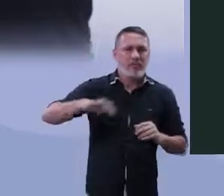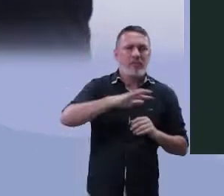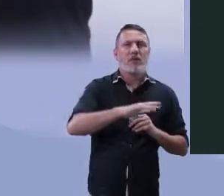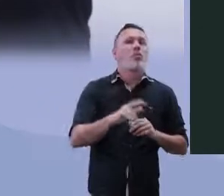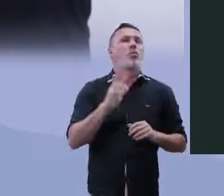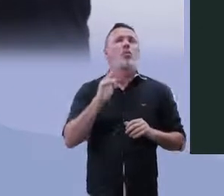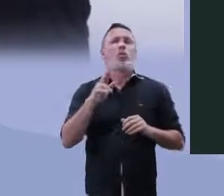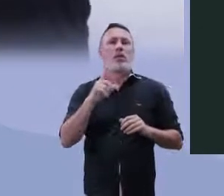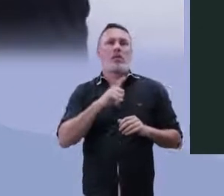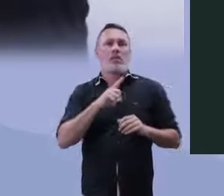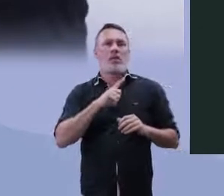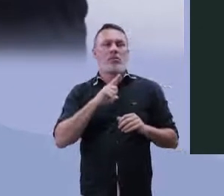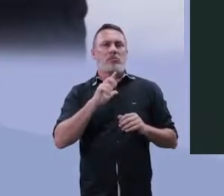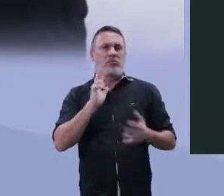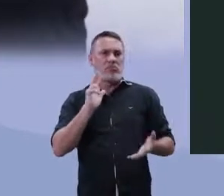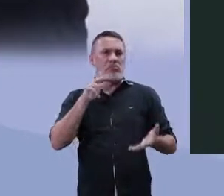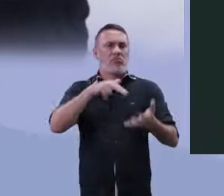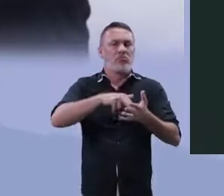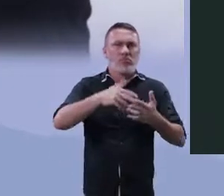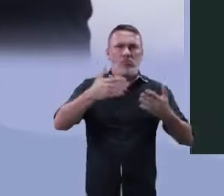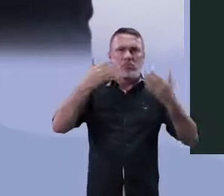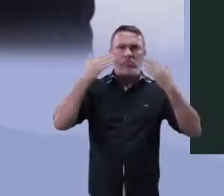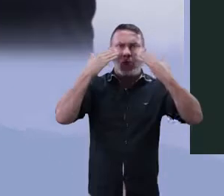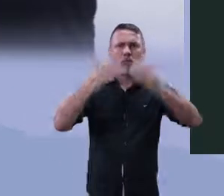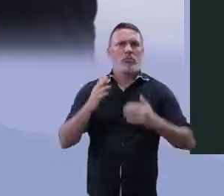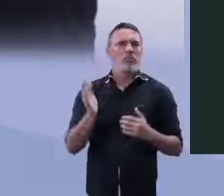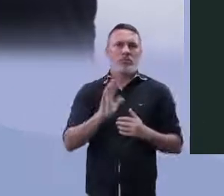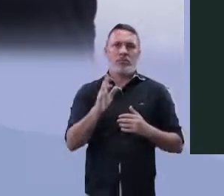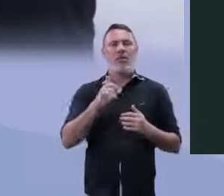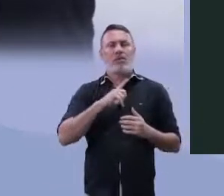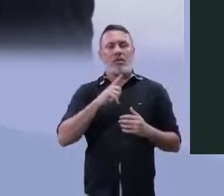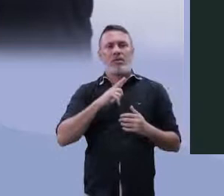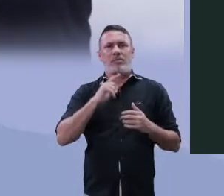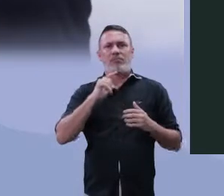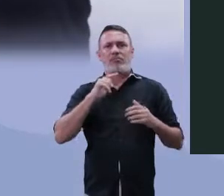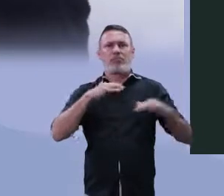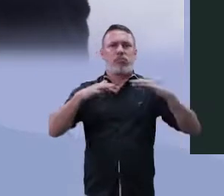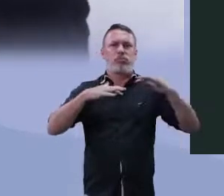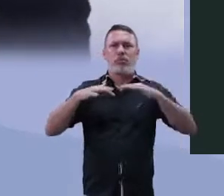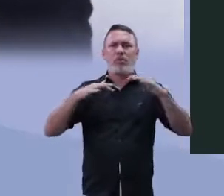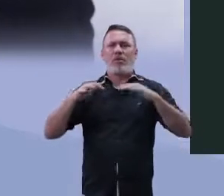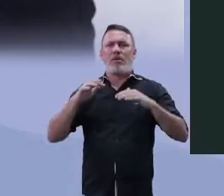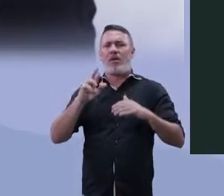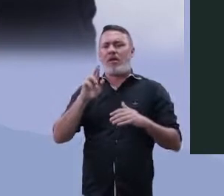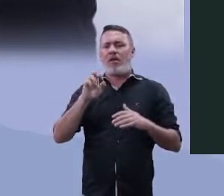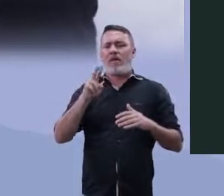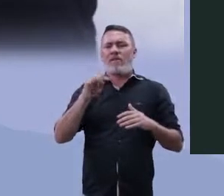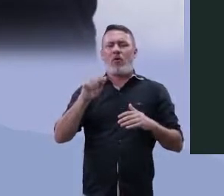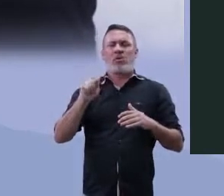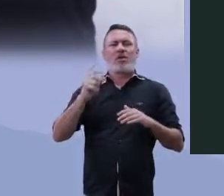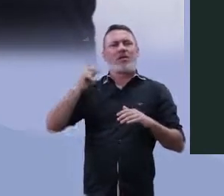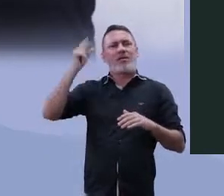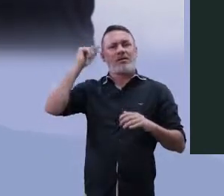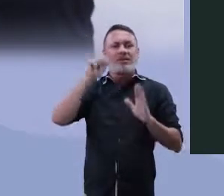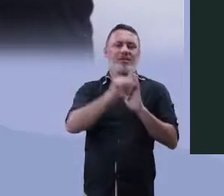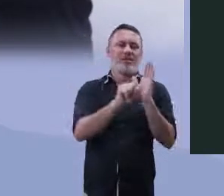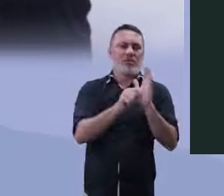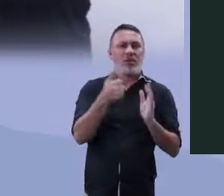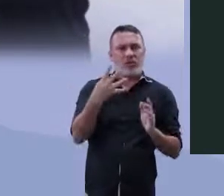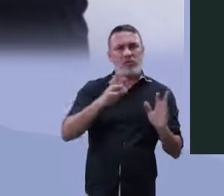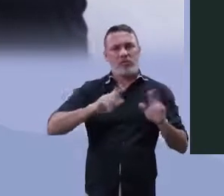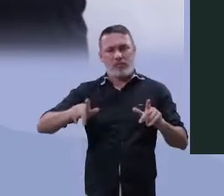ele não é meramente espontâneo, tá? Diferente das revoltas camponesas, como eu falei, lá do século